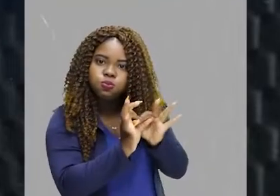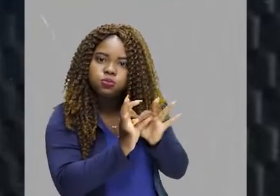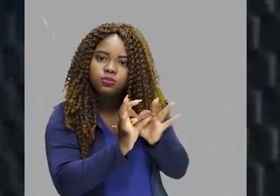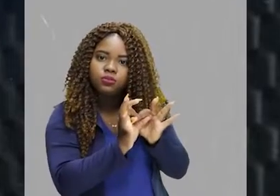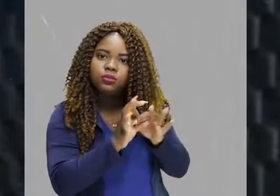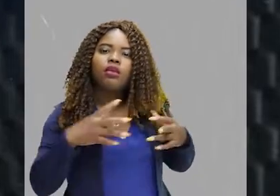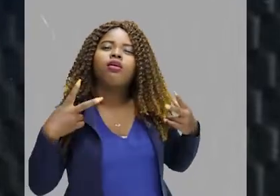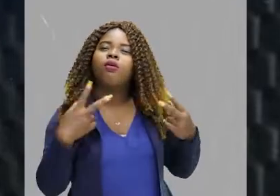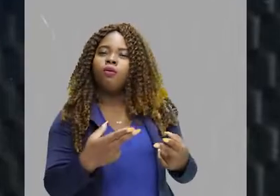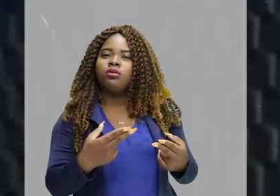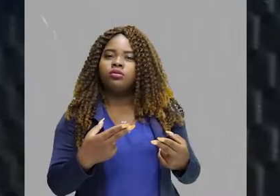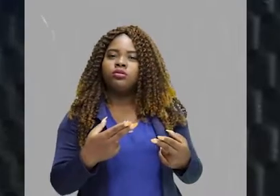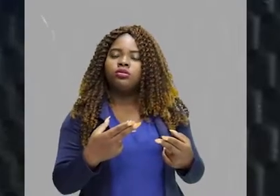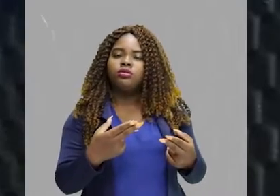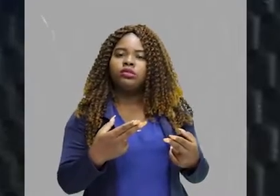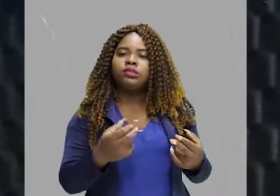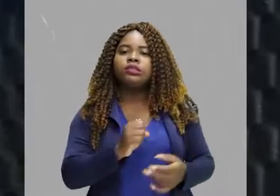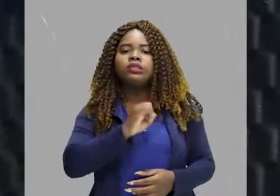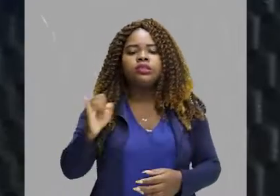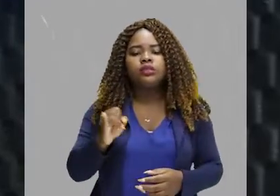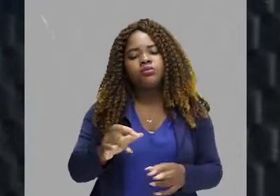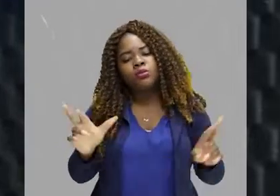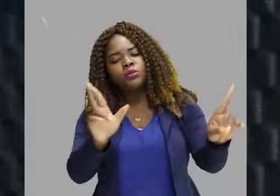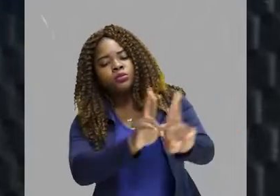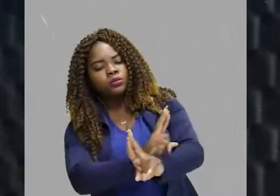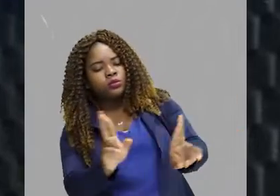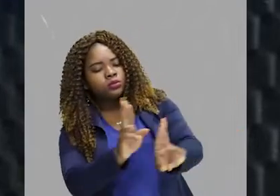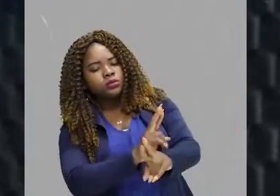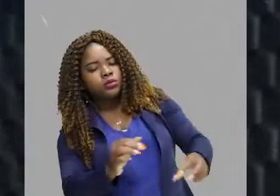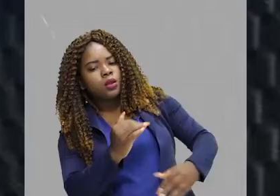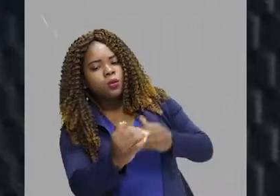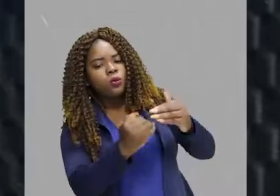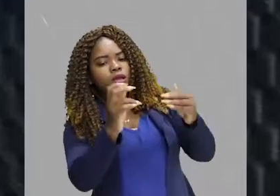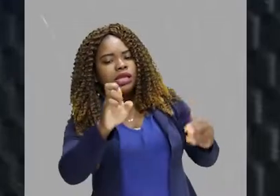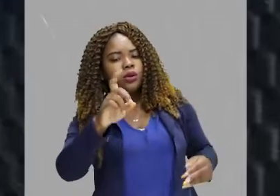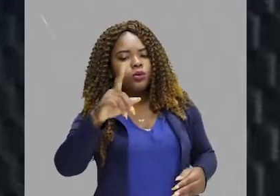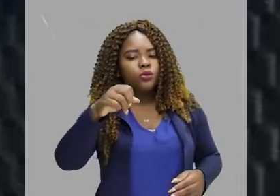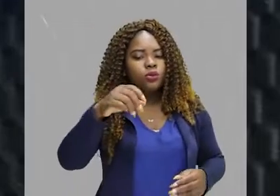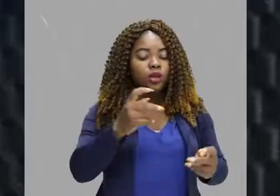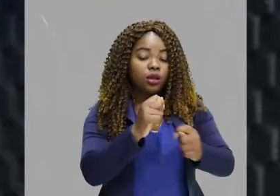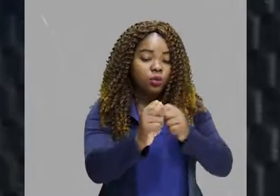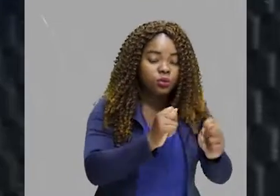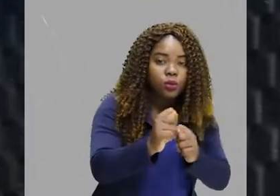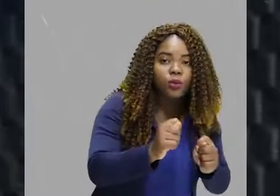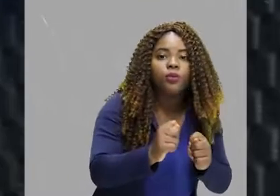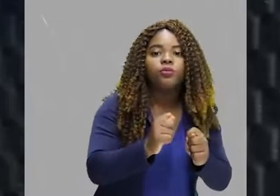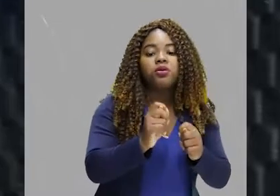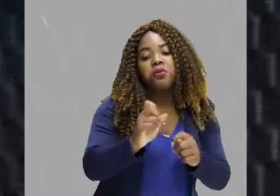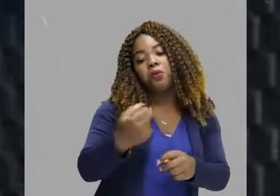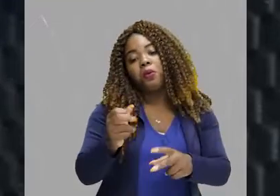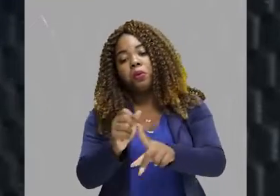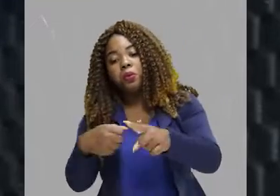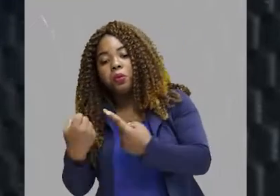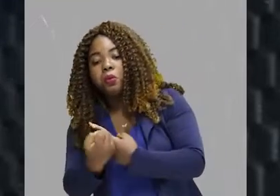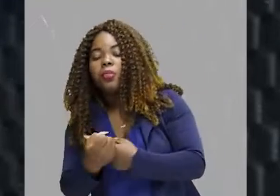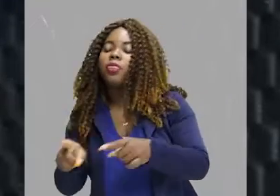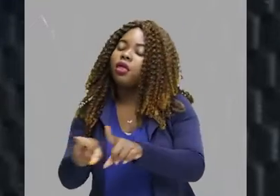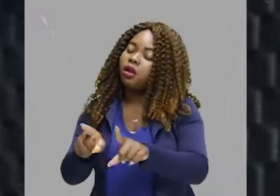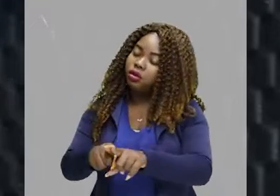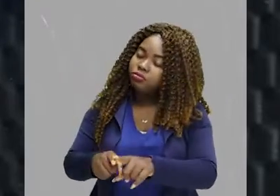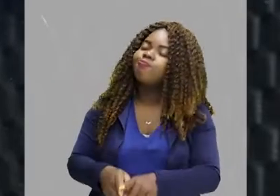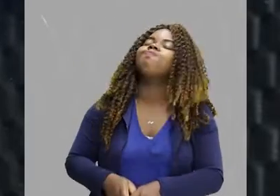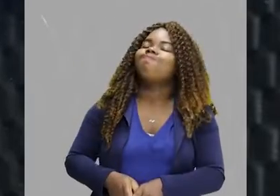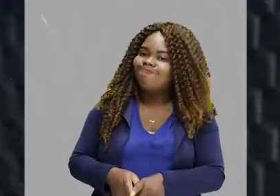tempo. Se eu conseguir correlacionar o desenvolvimento econômico com o social e também